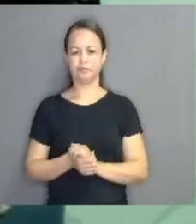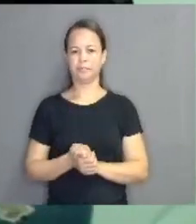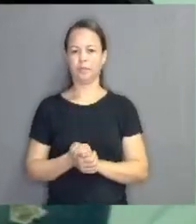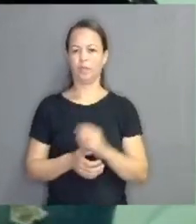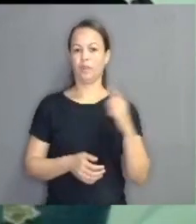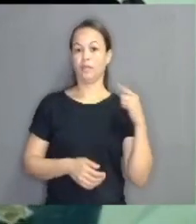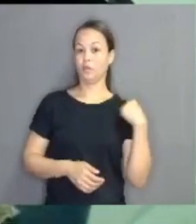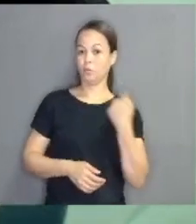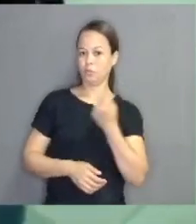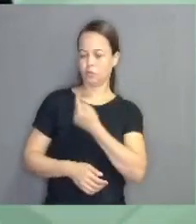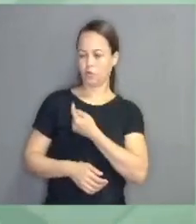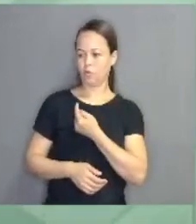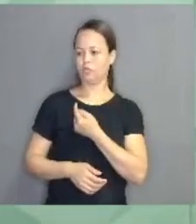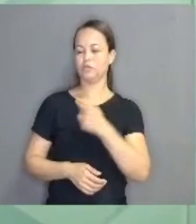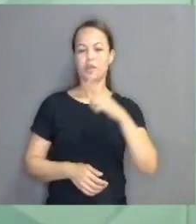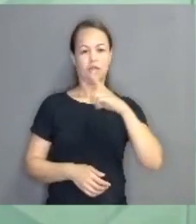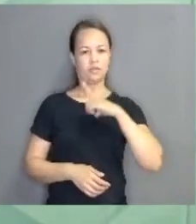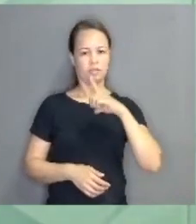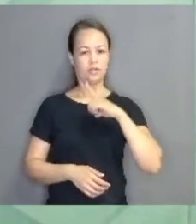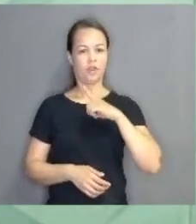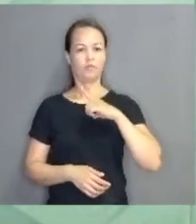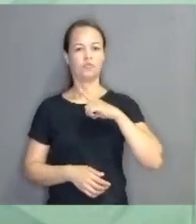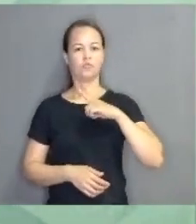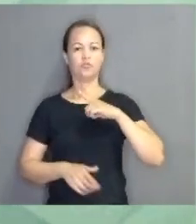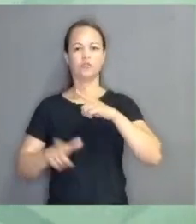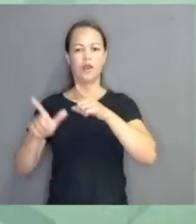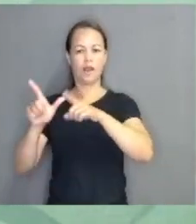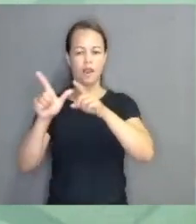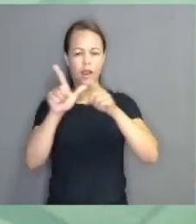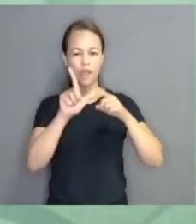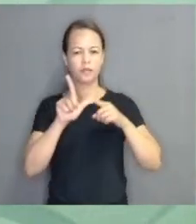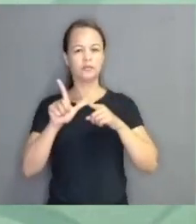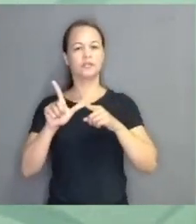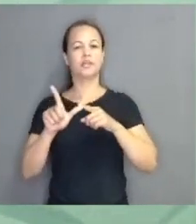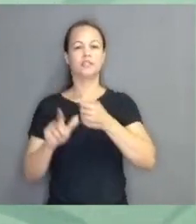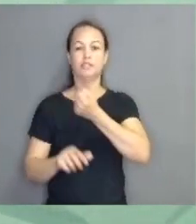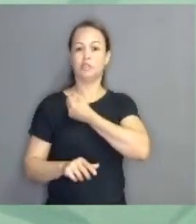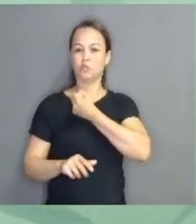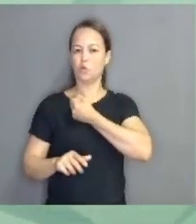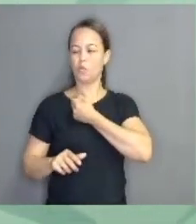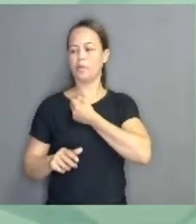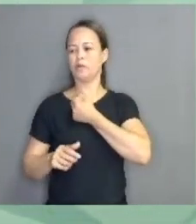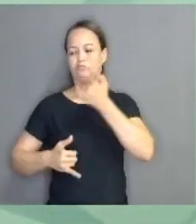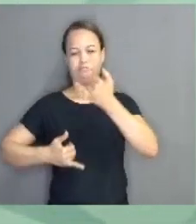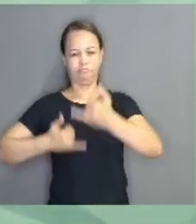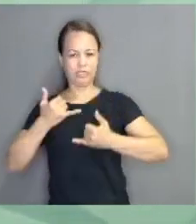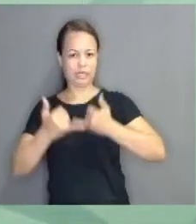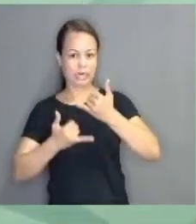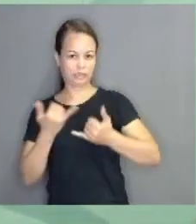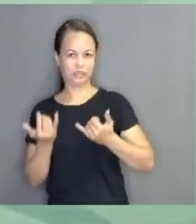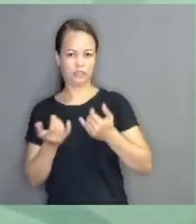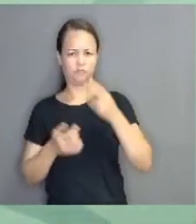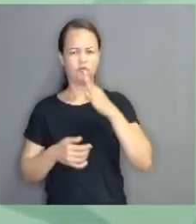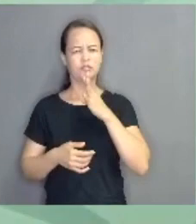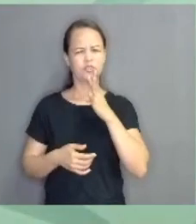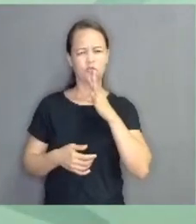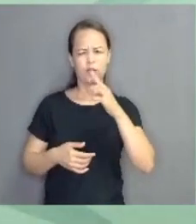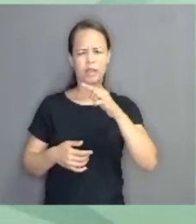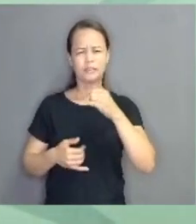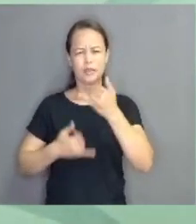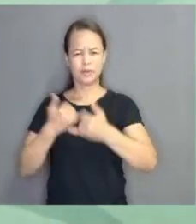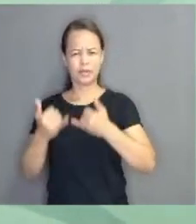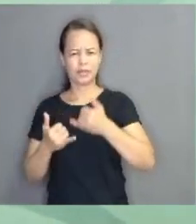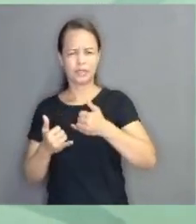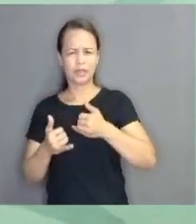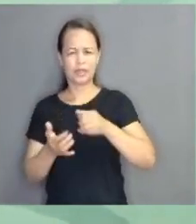Nós temos letras e números nas brincadeiras. Vocês conhecem essa brincadeira aqui? Ela é chamada de amarelinha. E para a